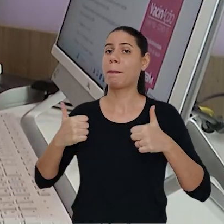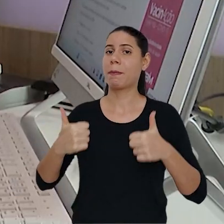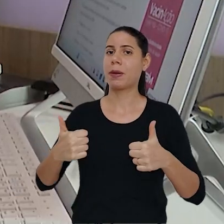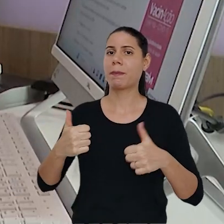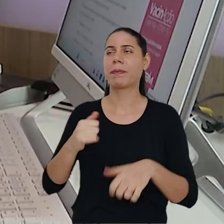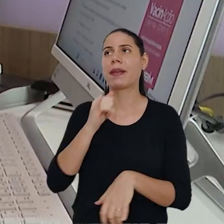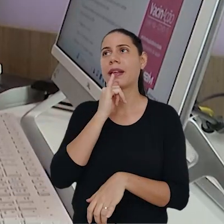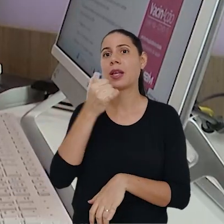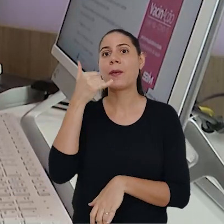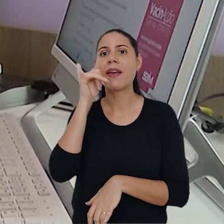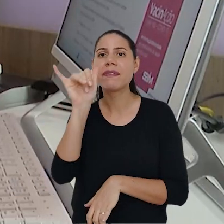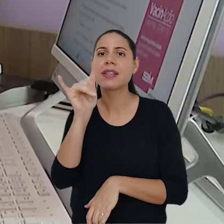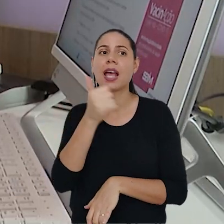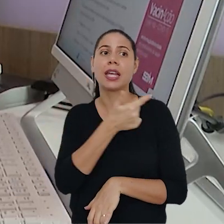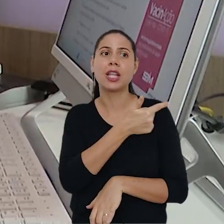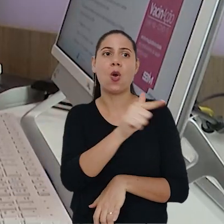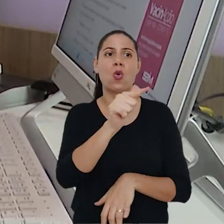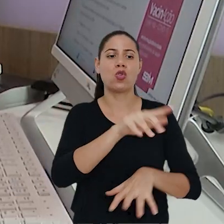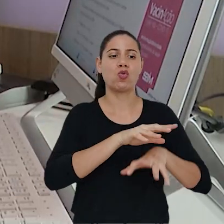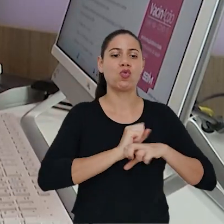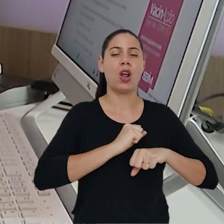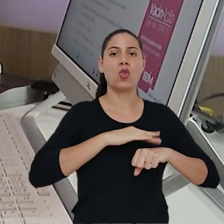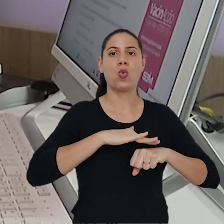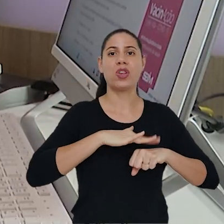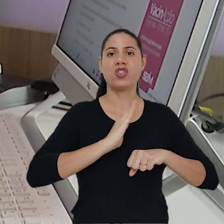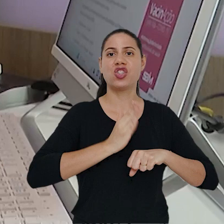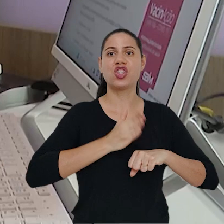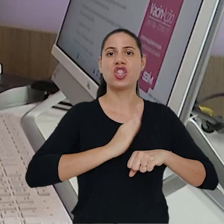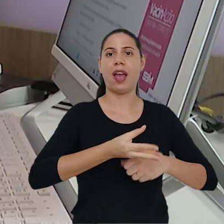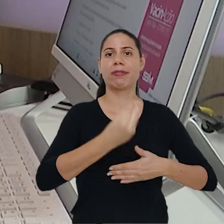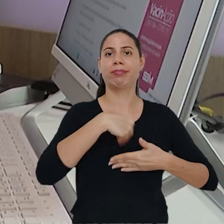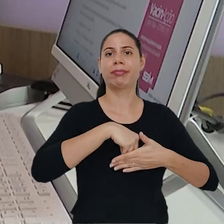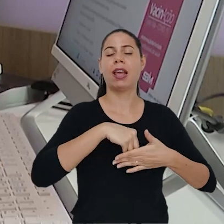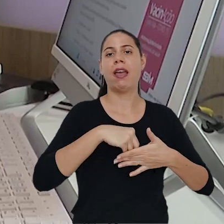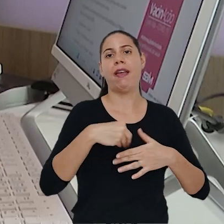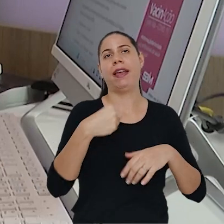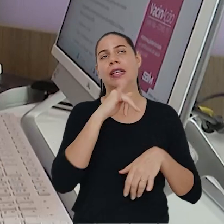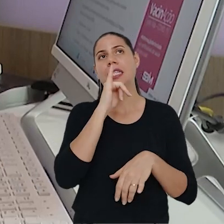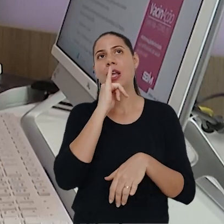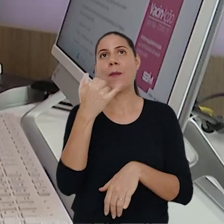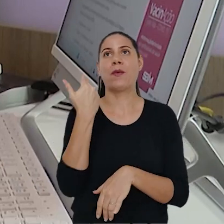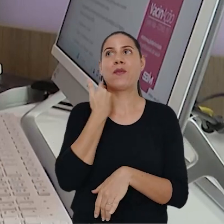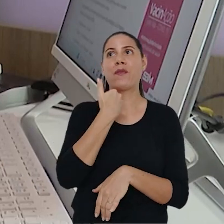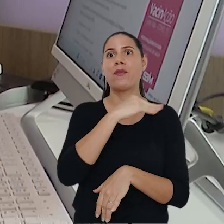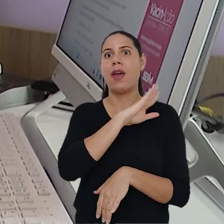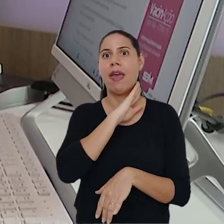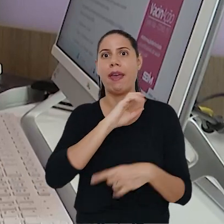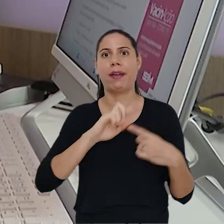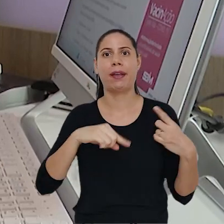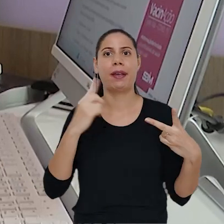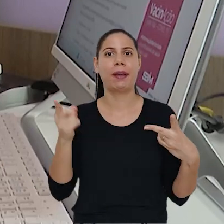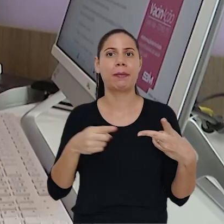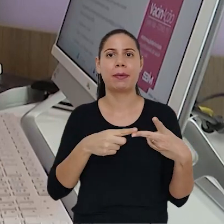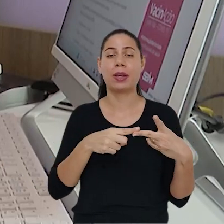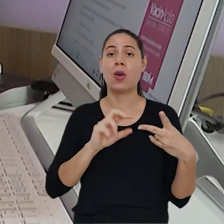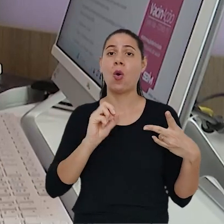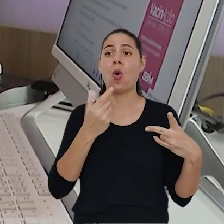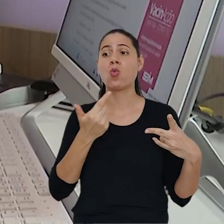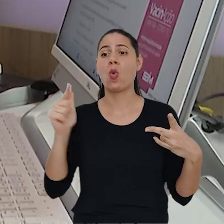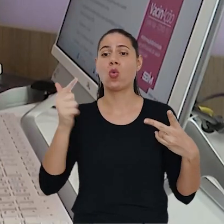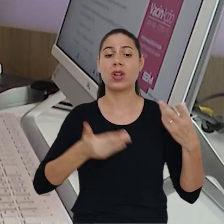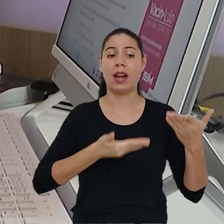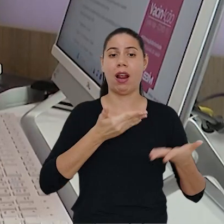dizer? Evitar que a doença tenha alguma doença ativa, esteja com febre, esteja fazendo